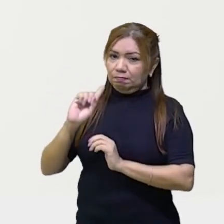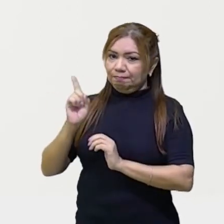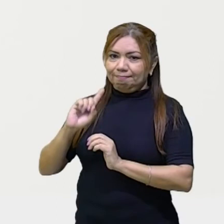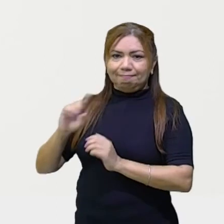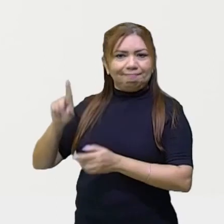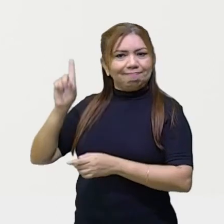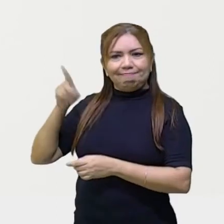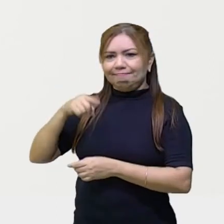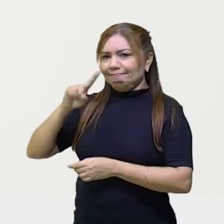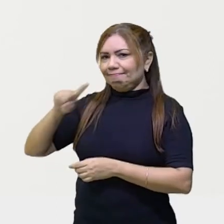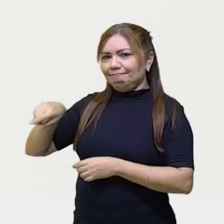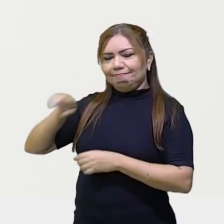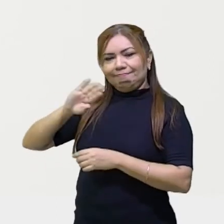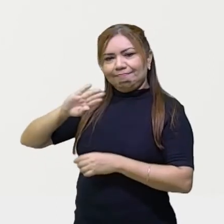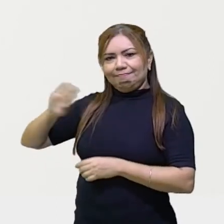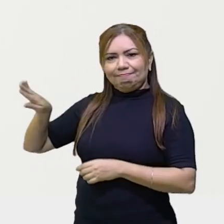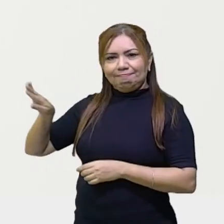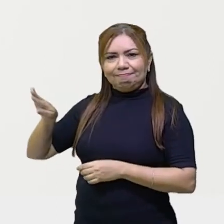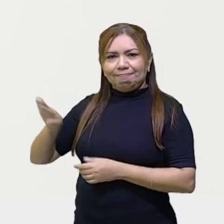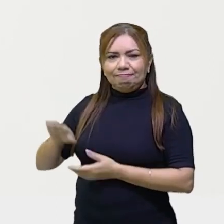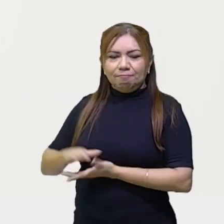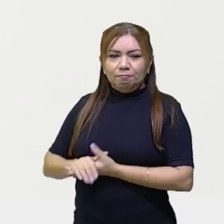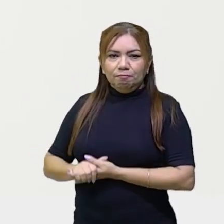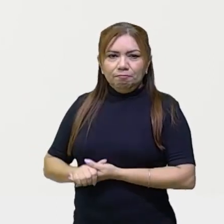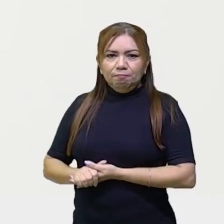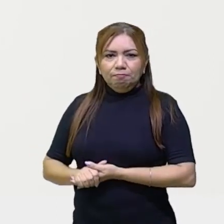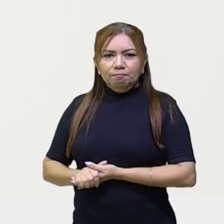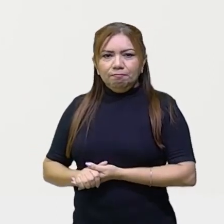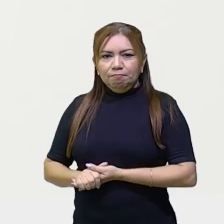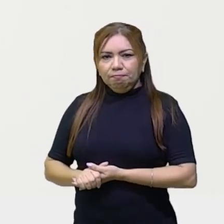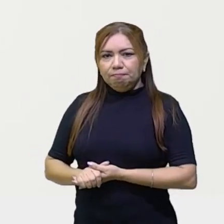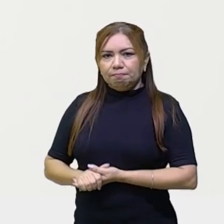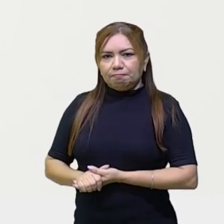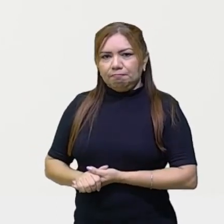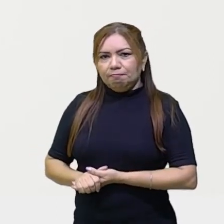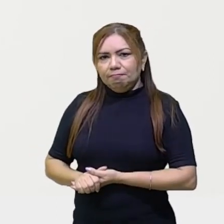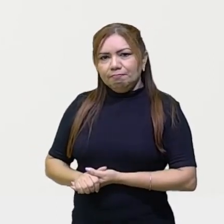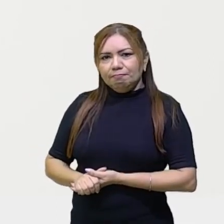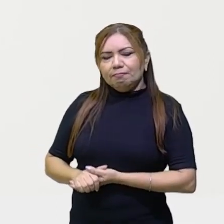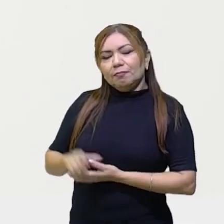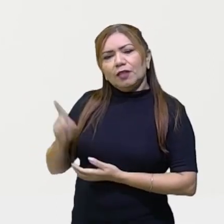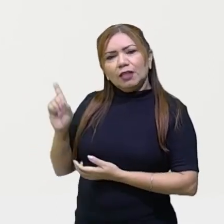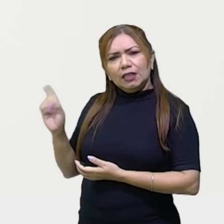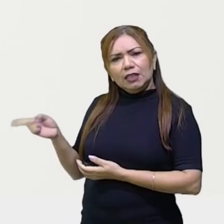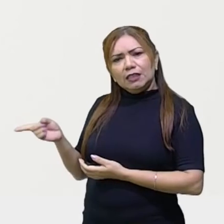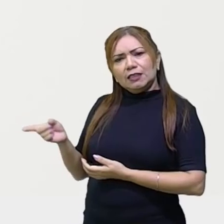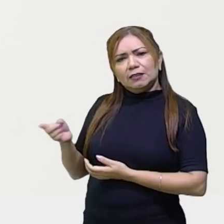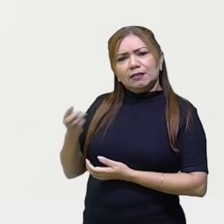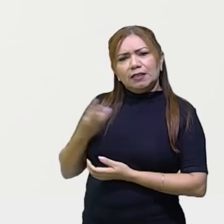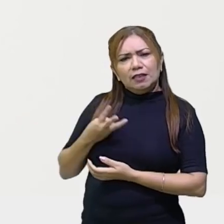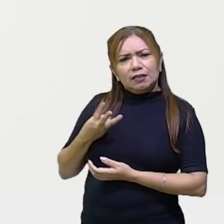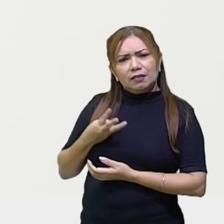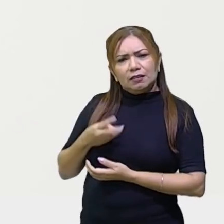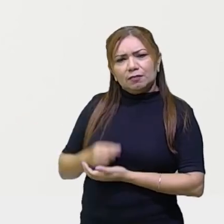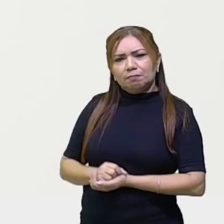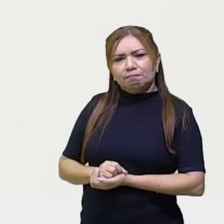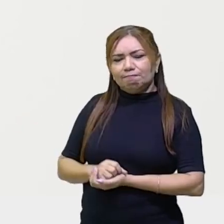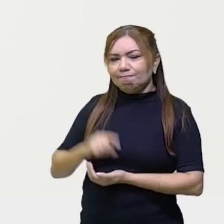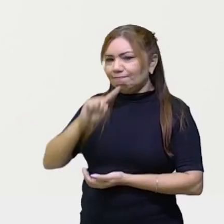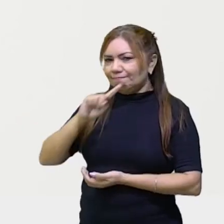quer o formato de pirâmide e este Prisma prisma de base hexagonal também